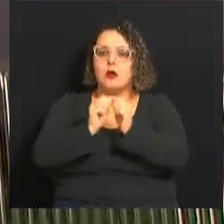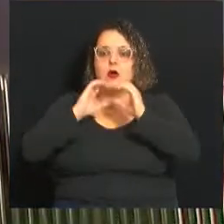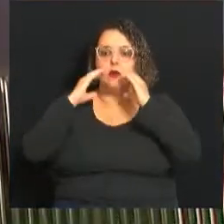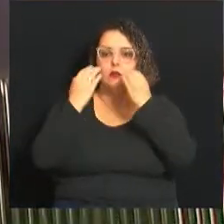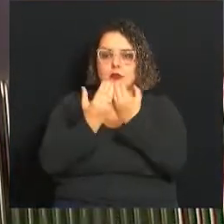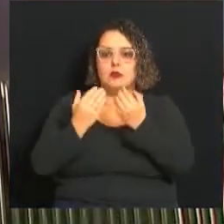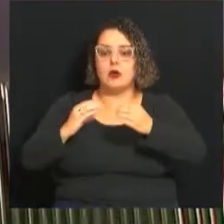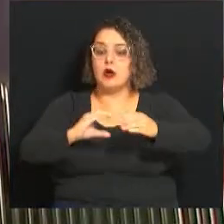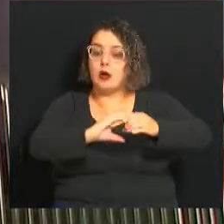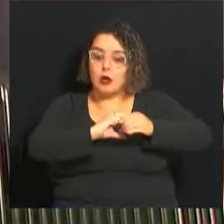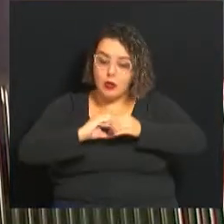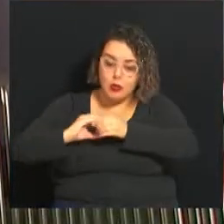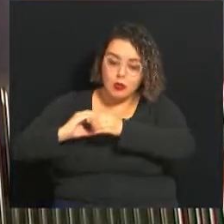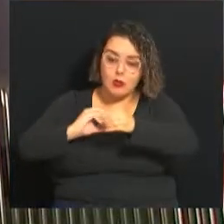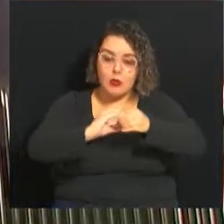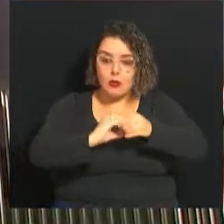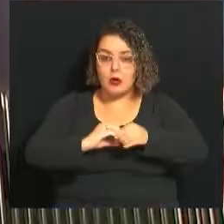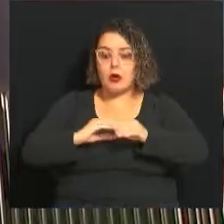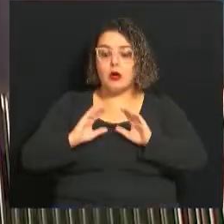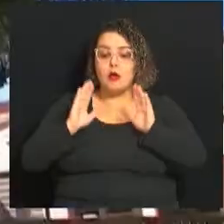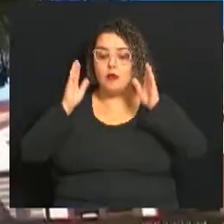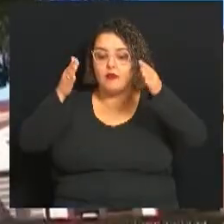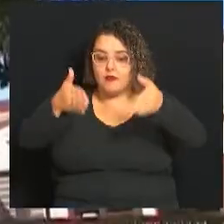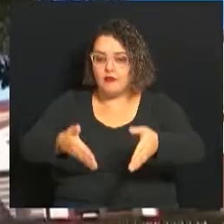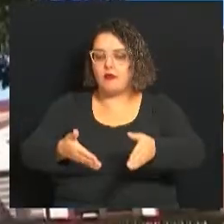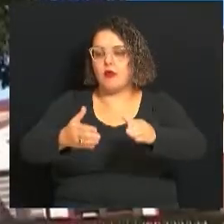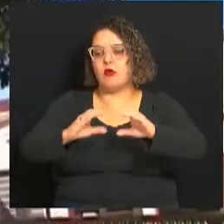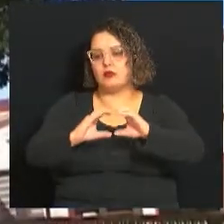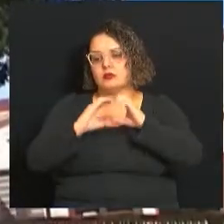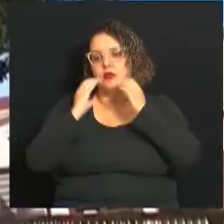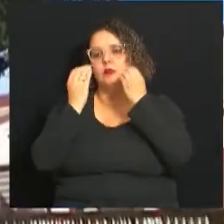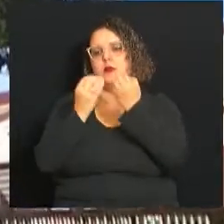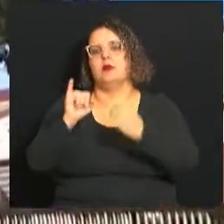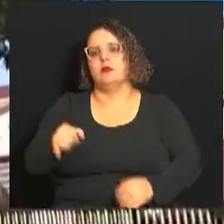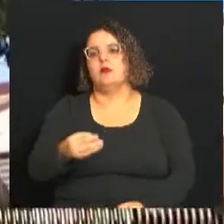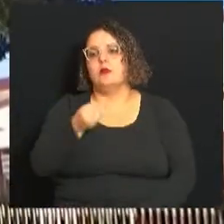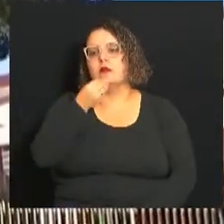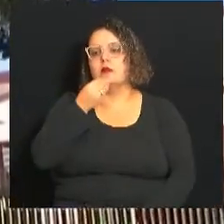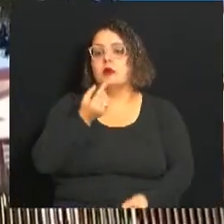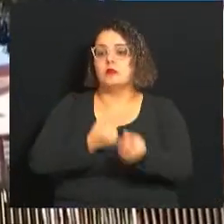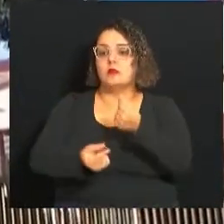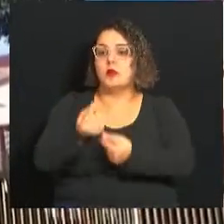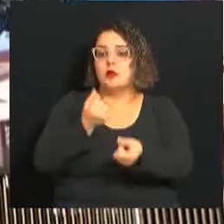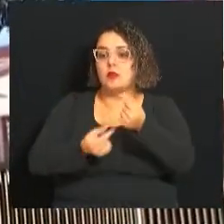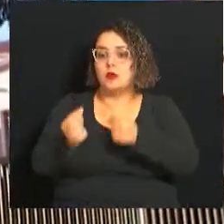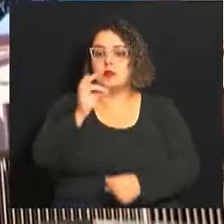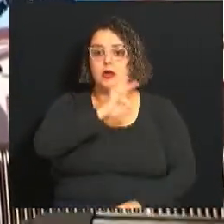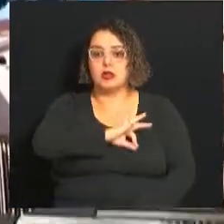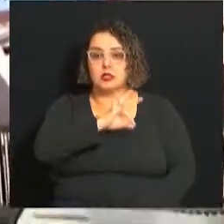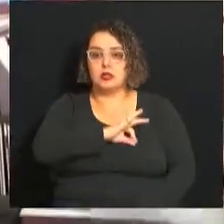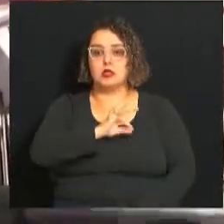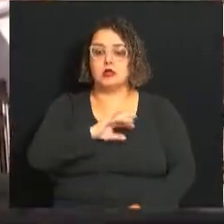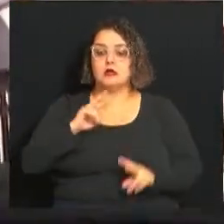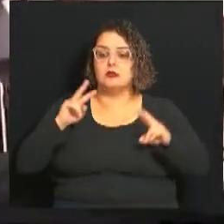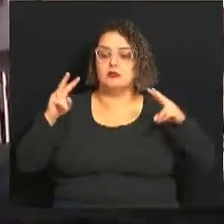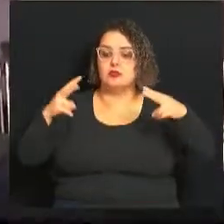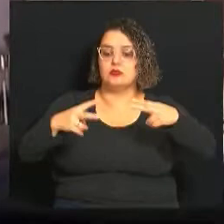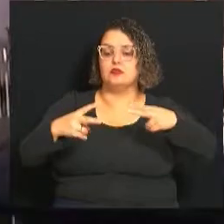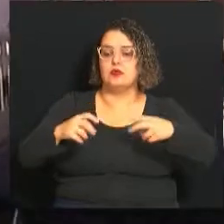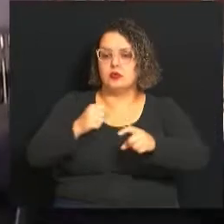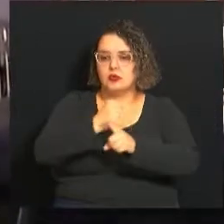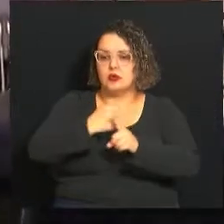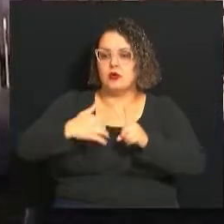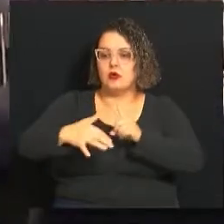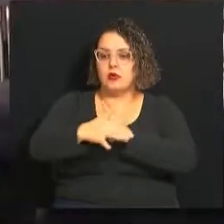um instrumento na comunidade, né, que dá essa oportunidade de trabalho e renda, né, que tem esse viés social. Bom, as coletas